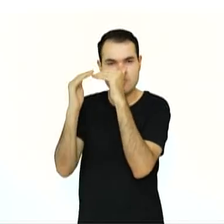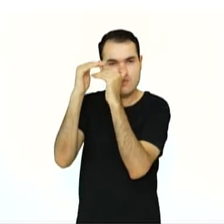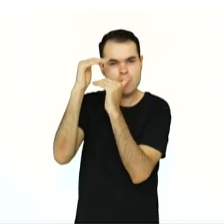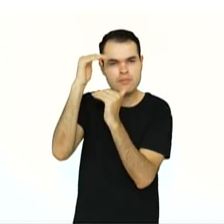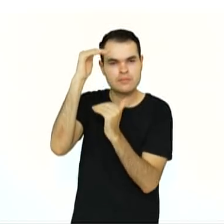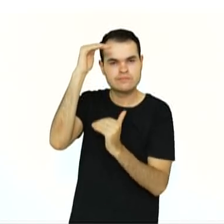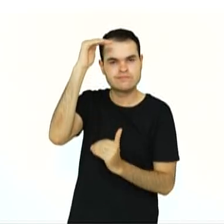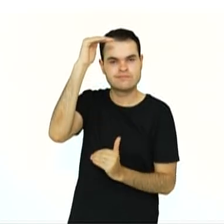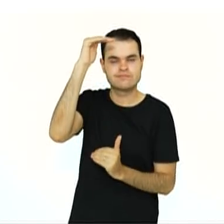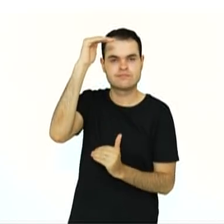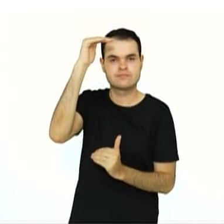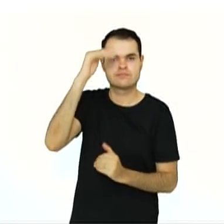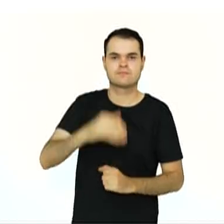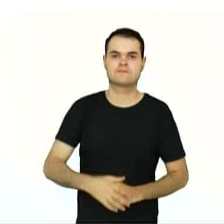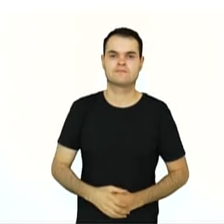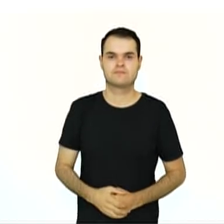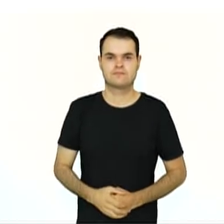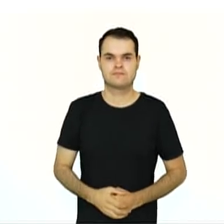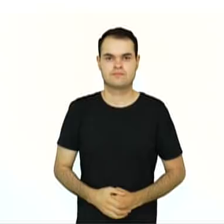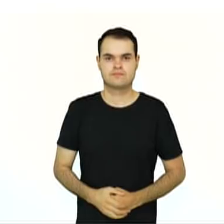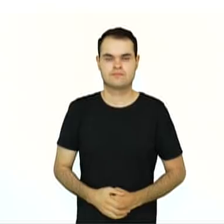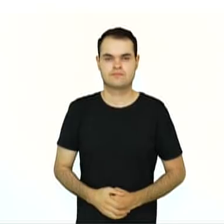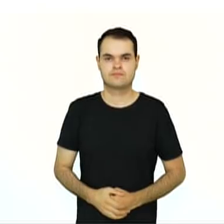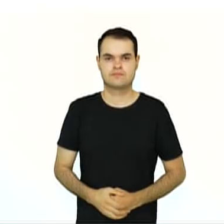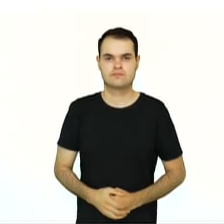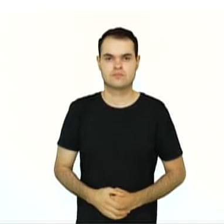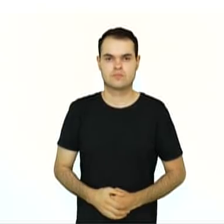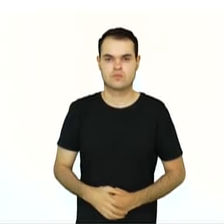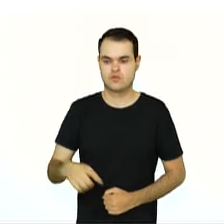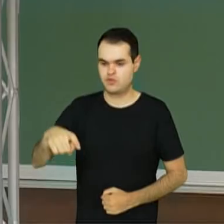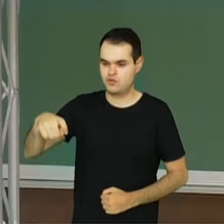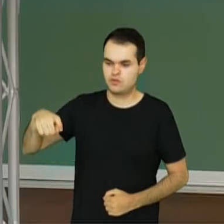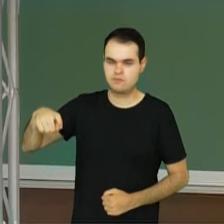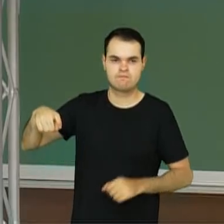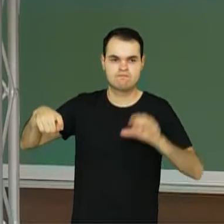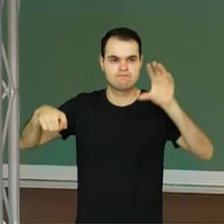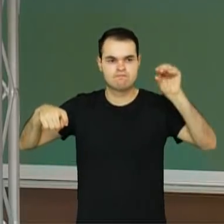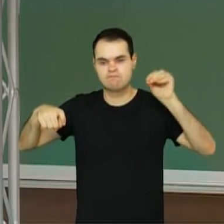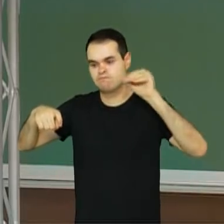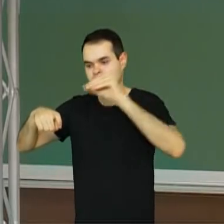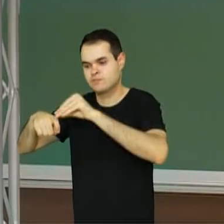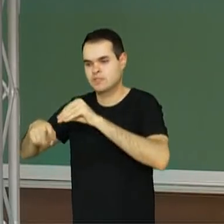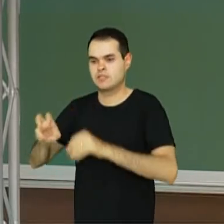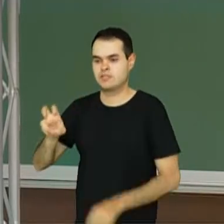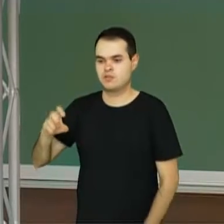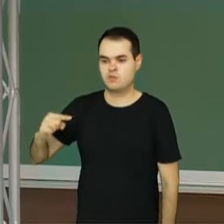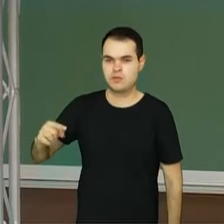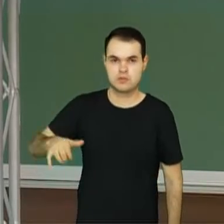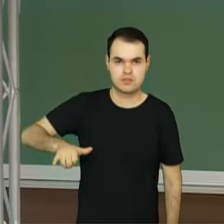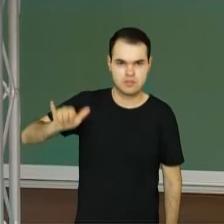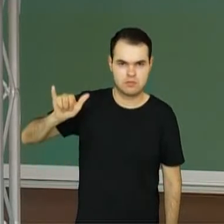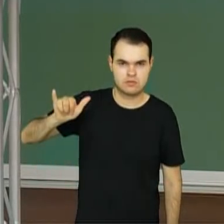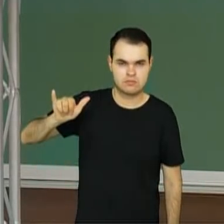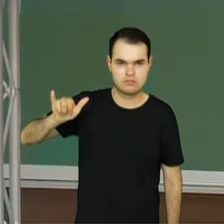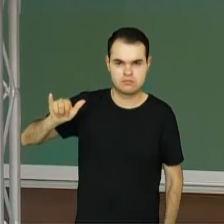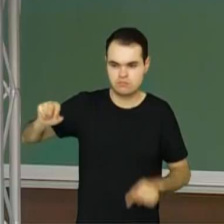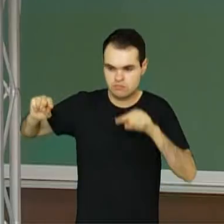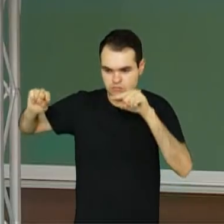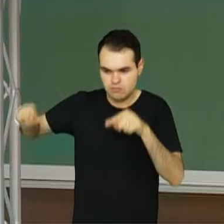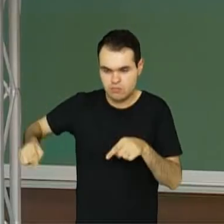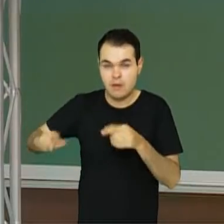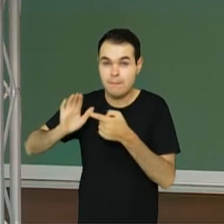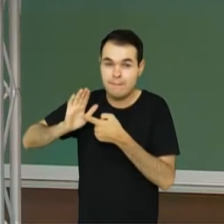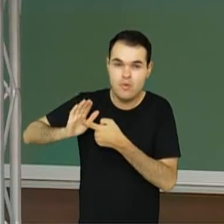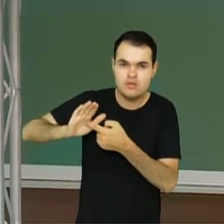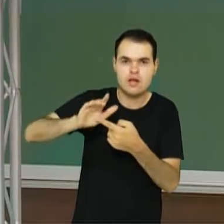Então, ó, x igual a 5 menos y. Então, ó, no lugar do x eu vou colocar 5 menos y. Só coloquei o paredes ali para evidenciar